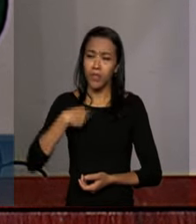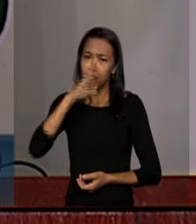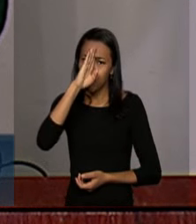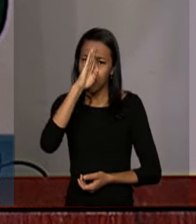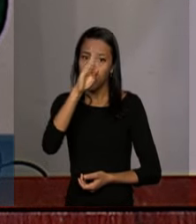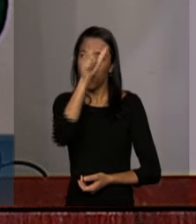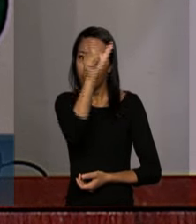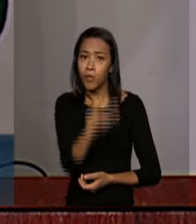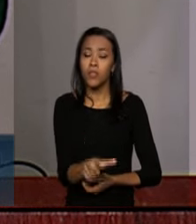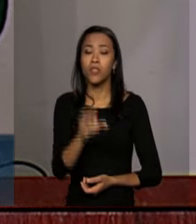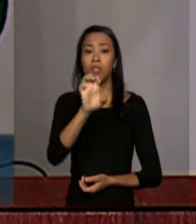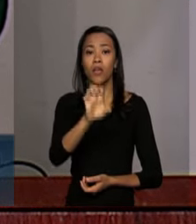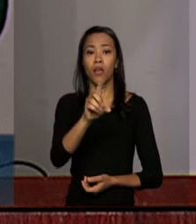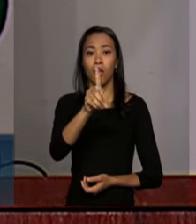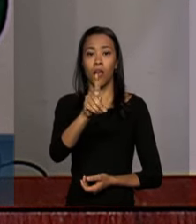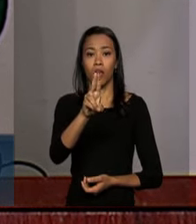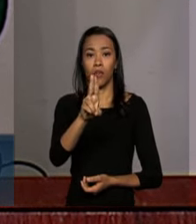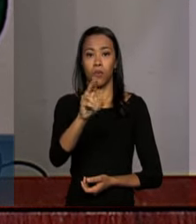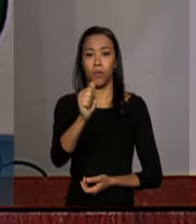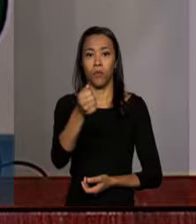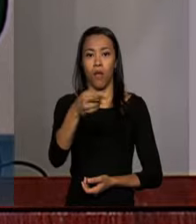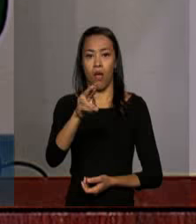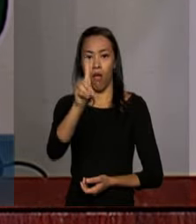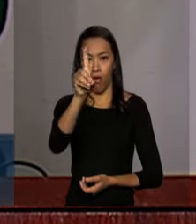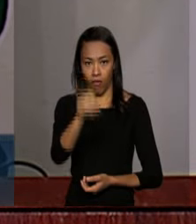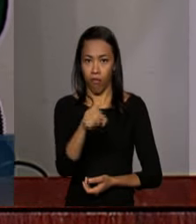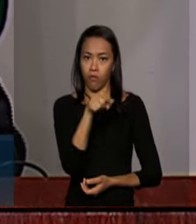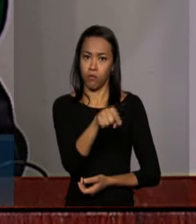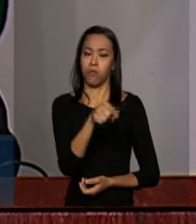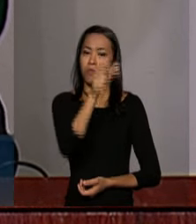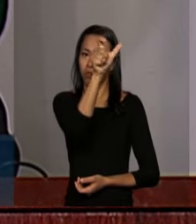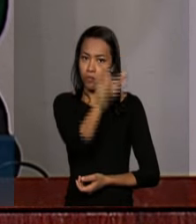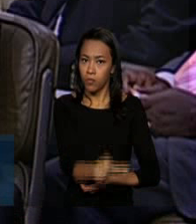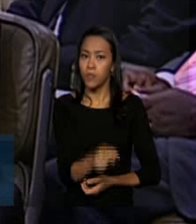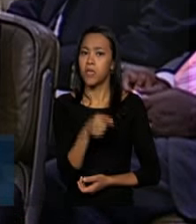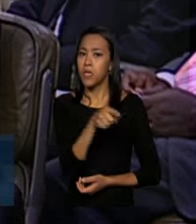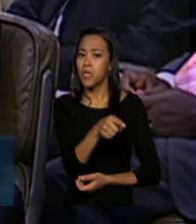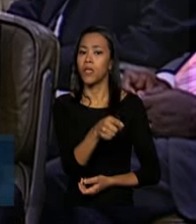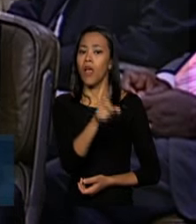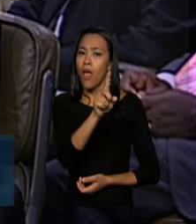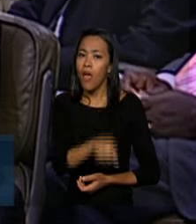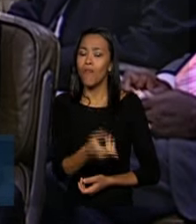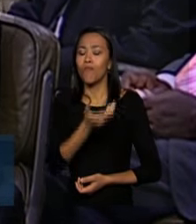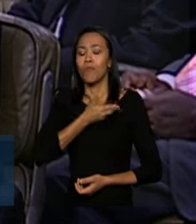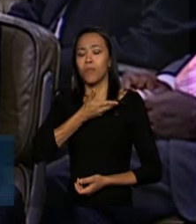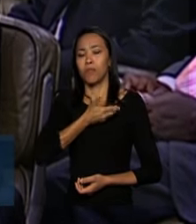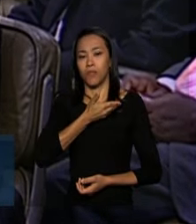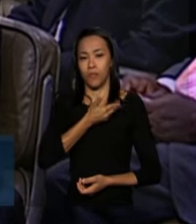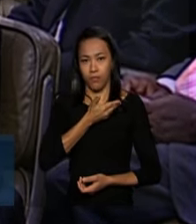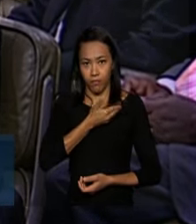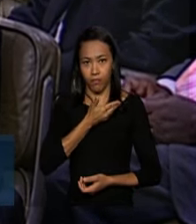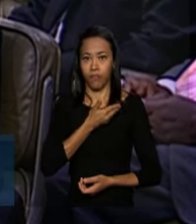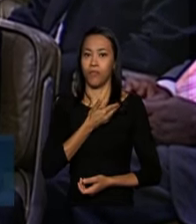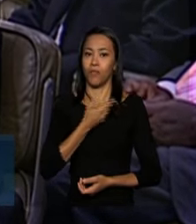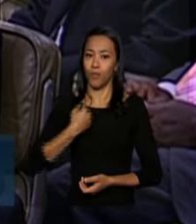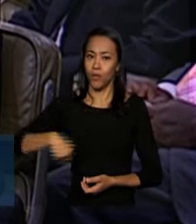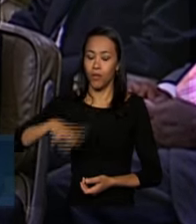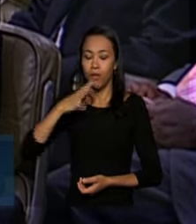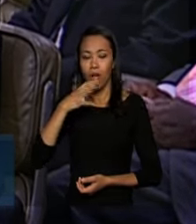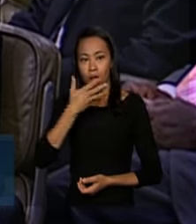conselheiro Eduardo Ziel, que com perspicácia e presença de espírito se tornou um amigo querido e